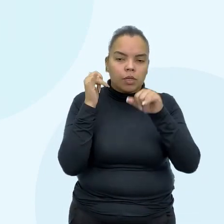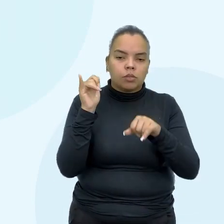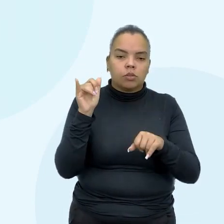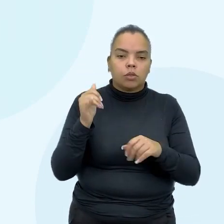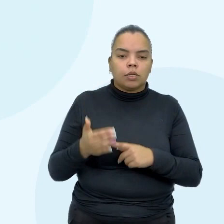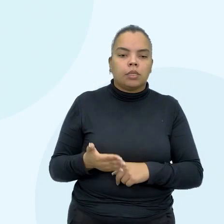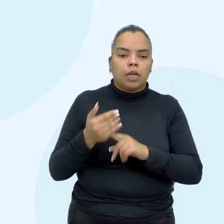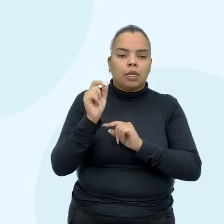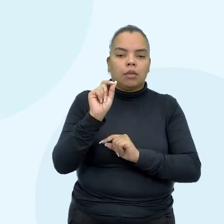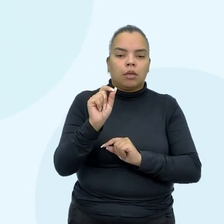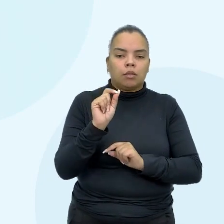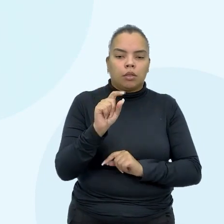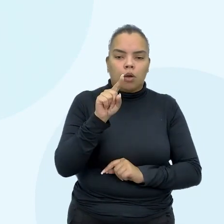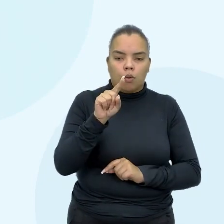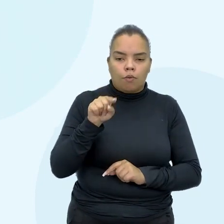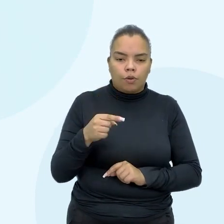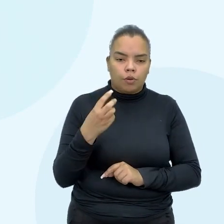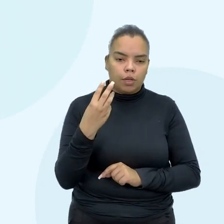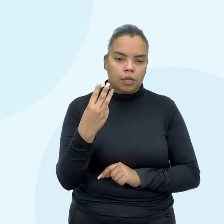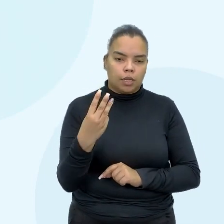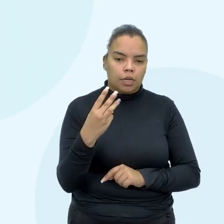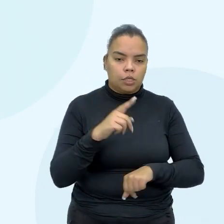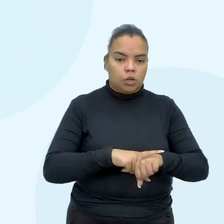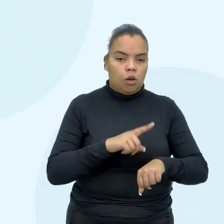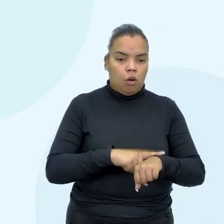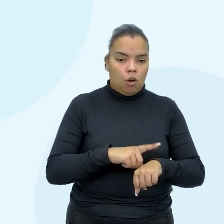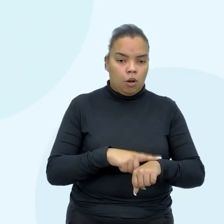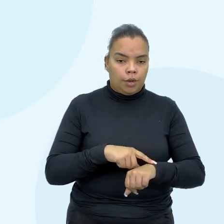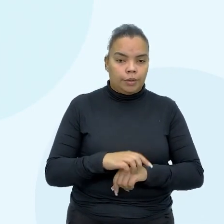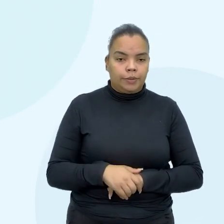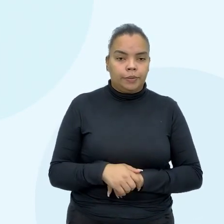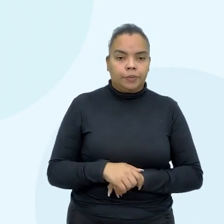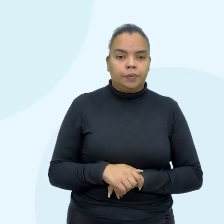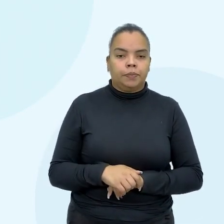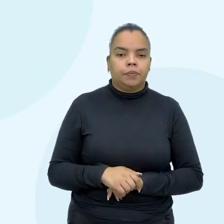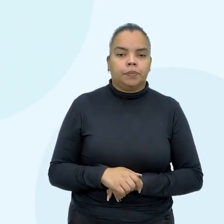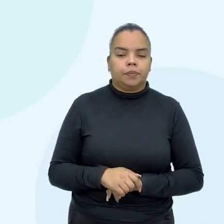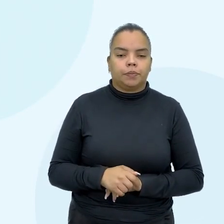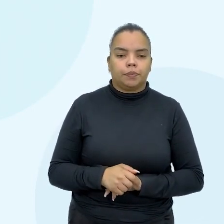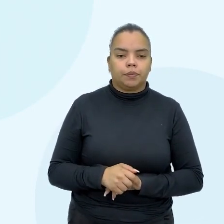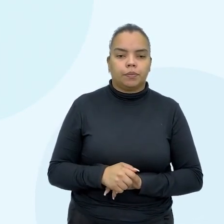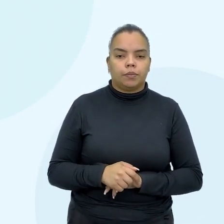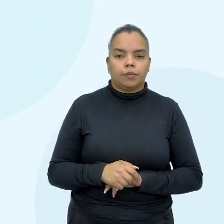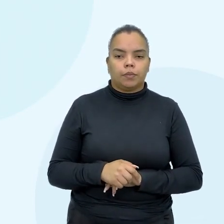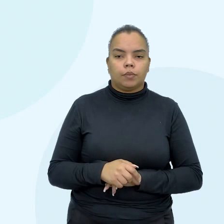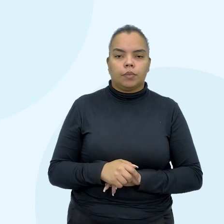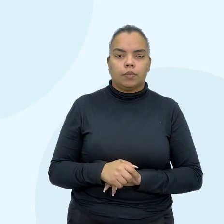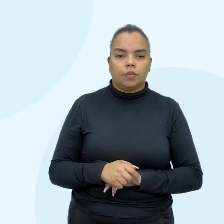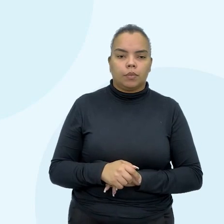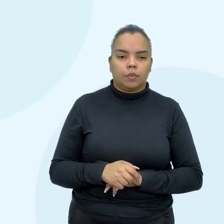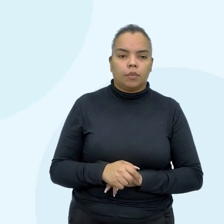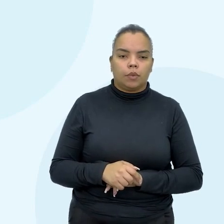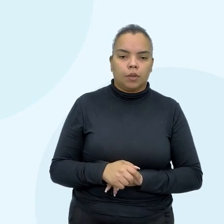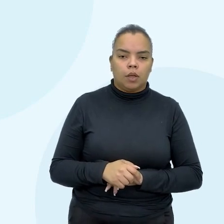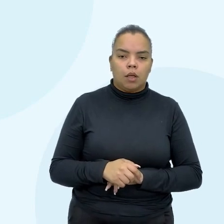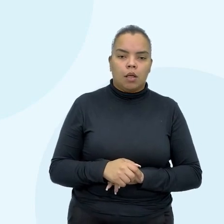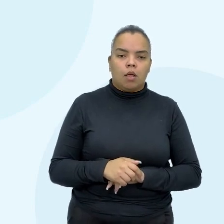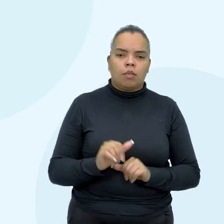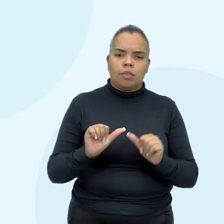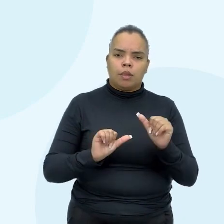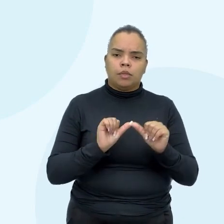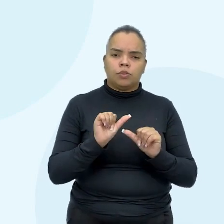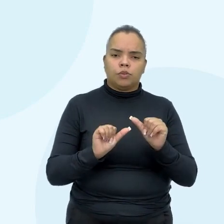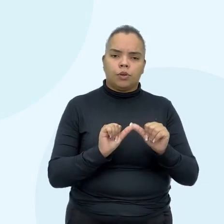do produto é de 1,3 horas. Aí no próximo a gente vai falar um pouquinho sobre o ensino fundamental e médio,